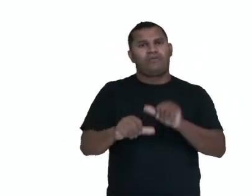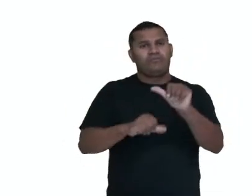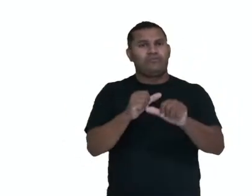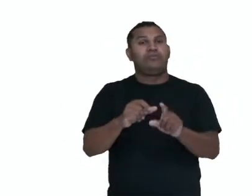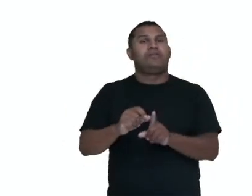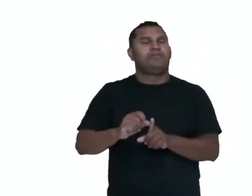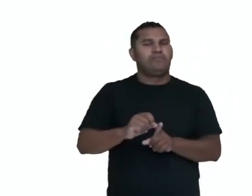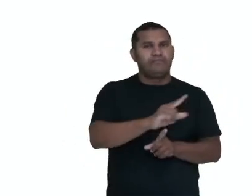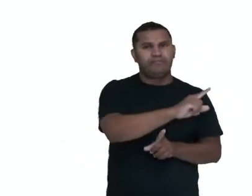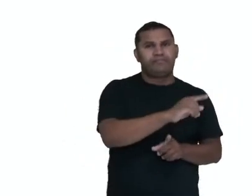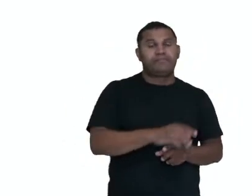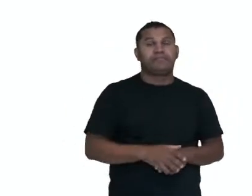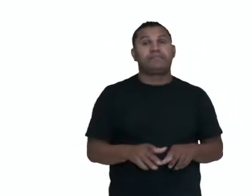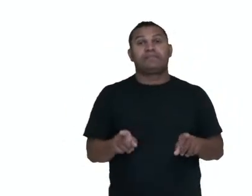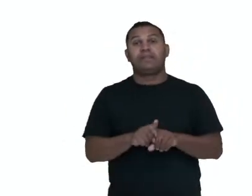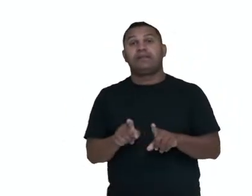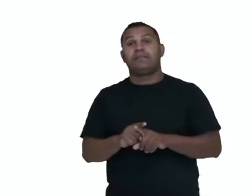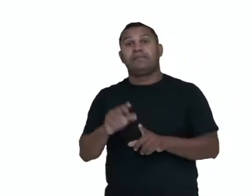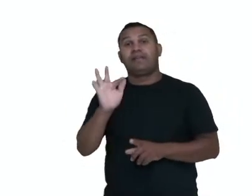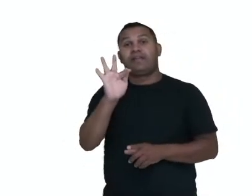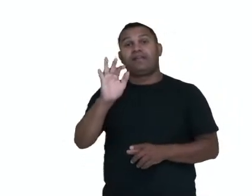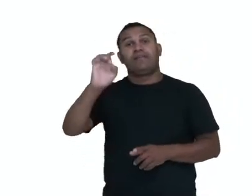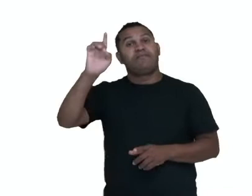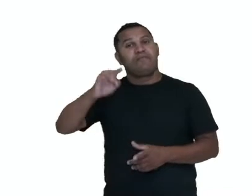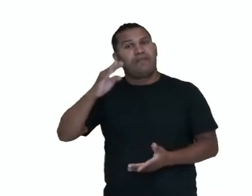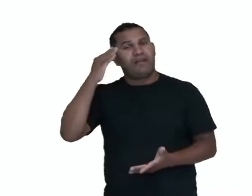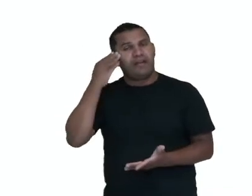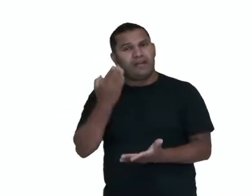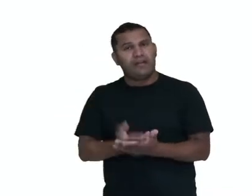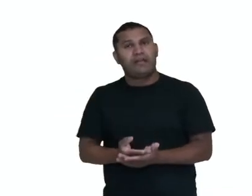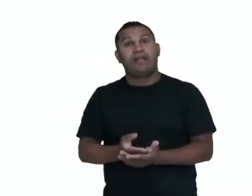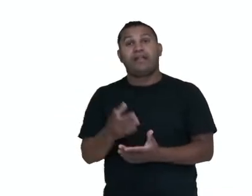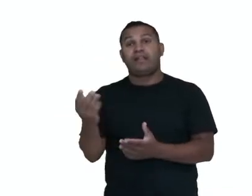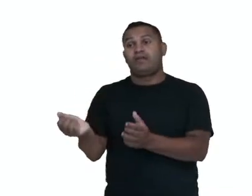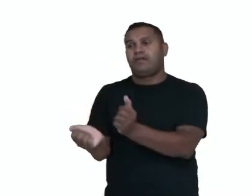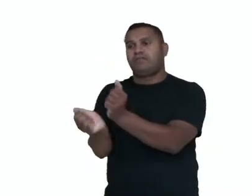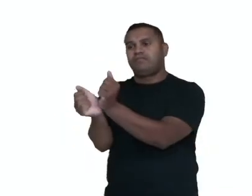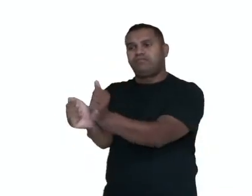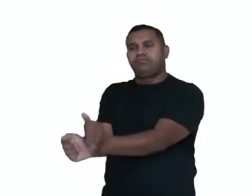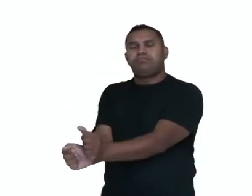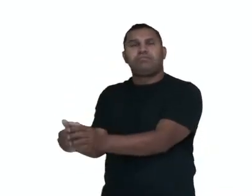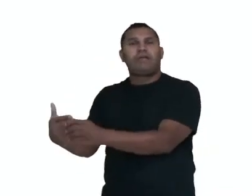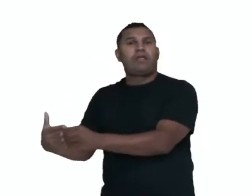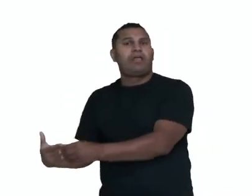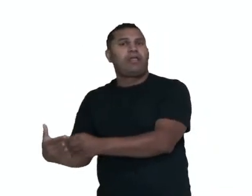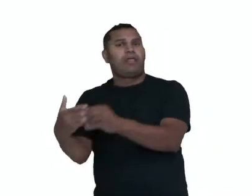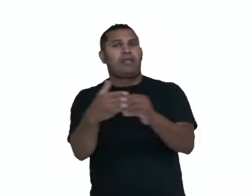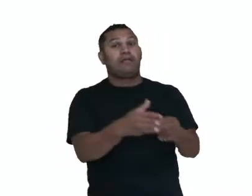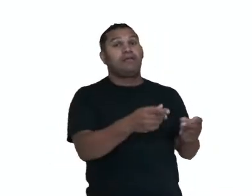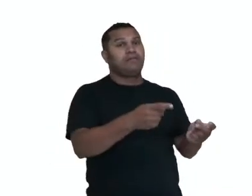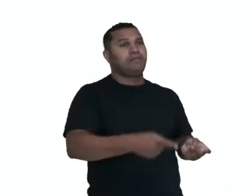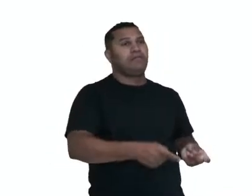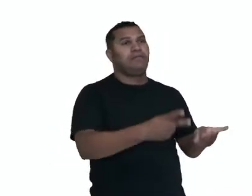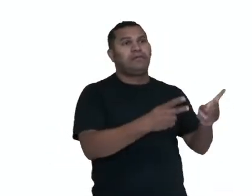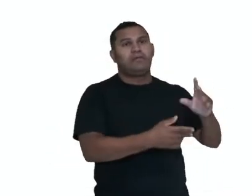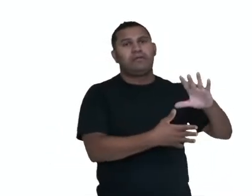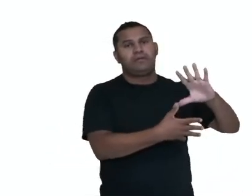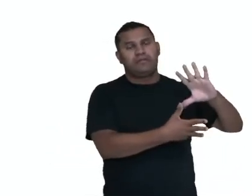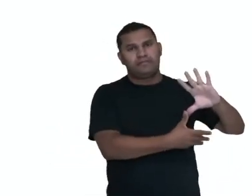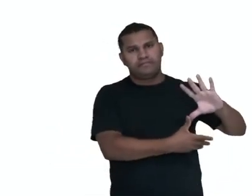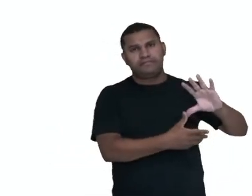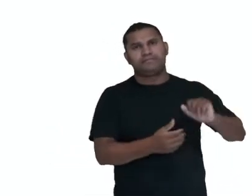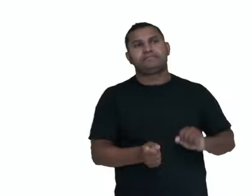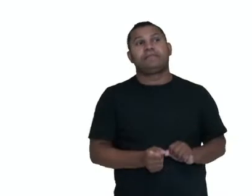de comercialização de pessoas, de tráfico de pessoas para a escravização, vindo para o continente